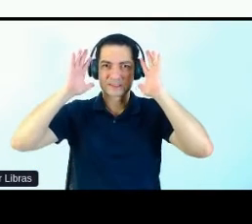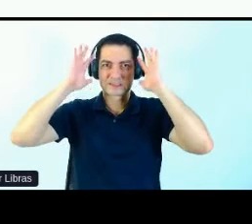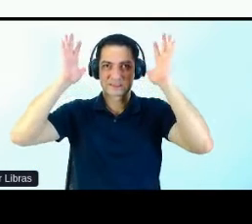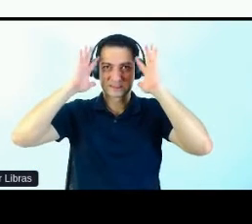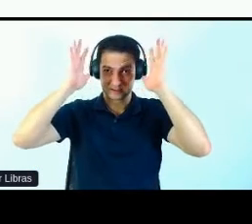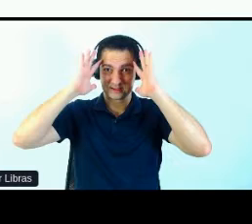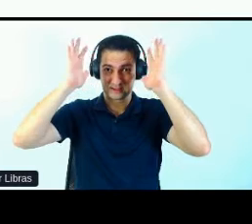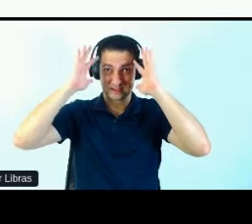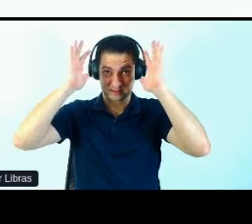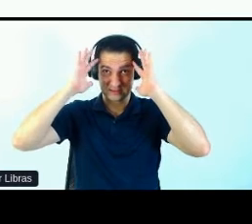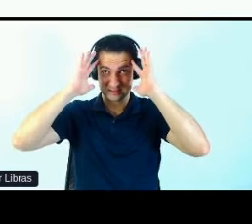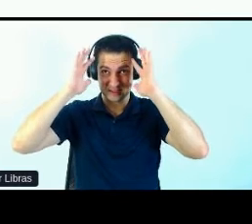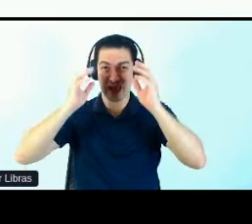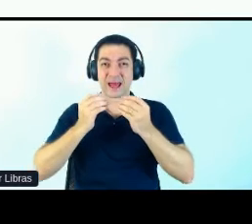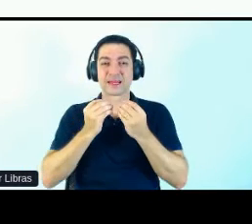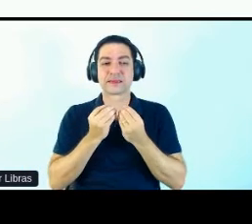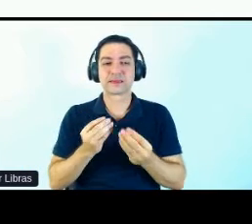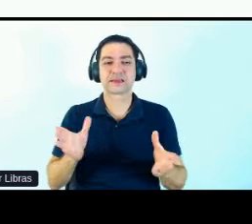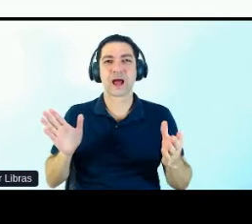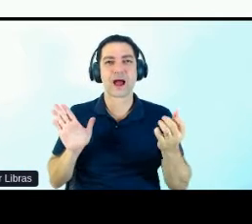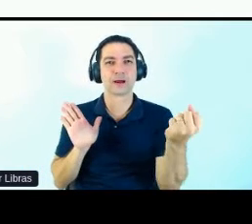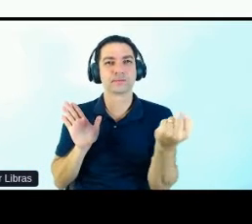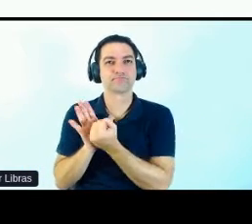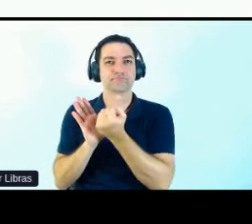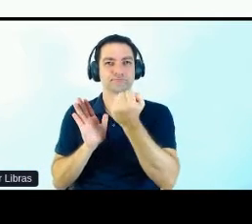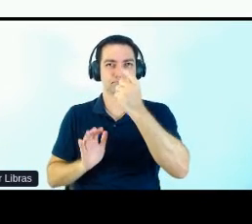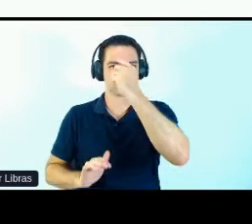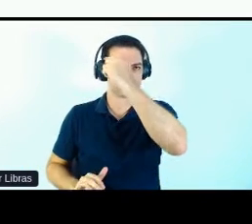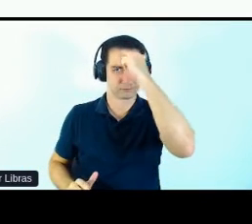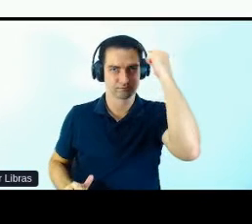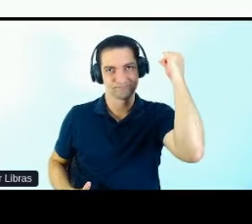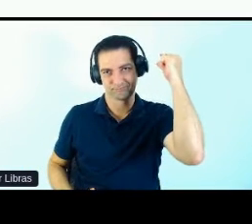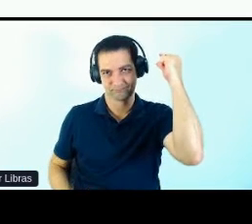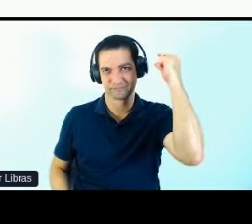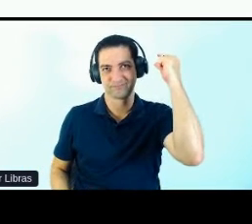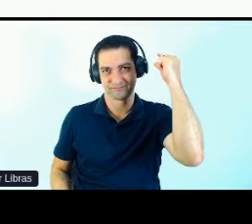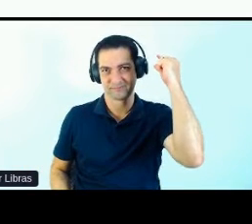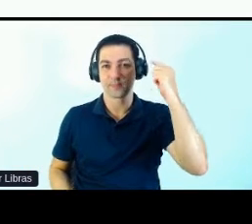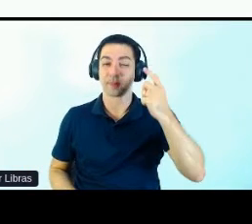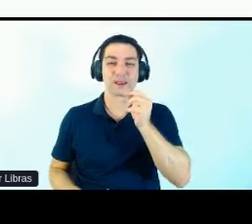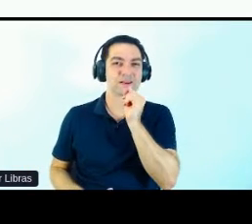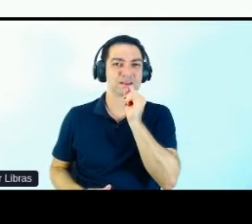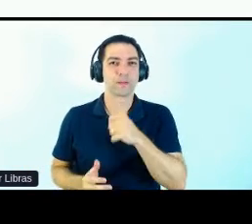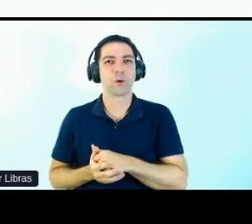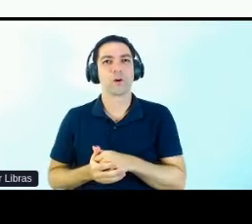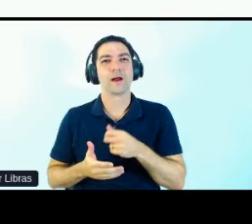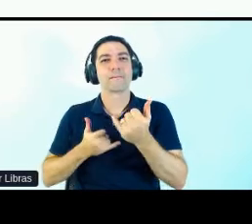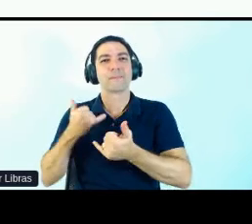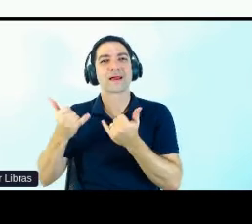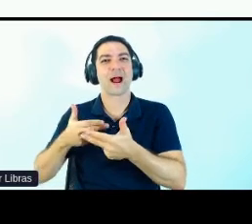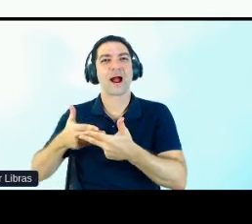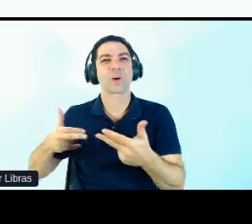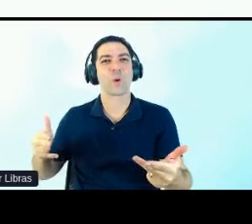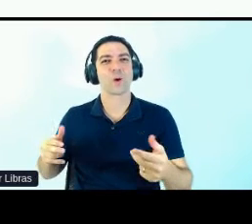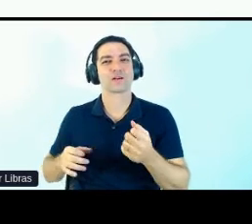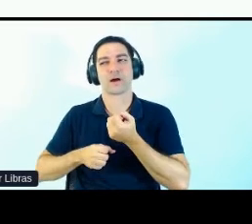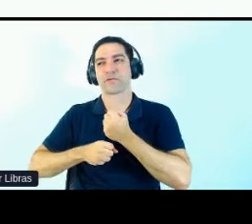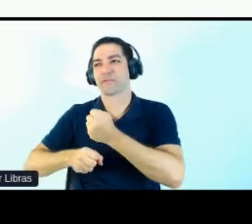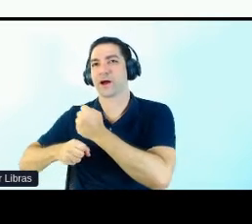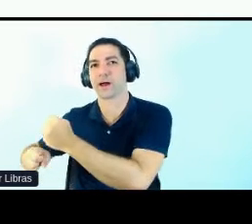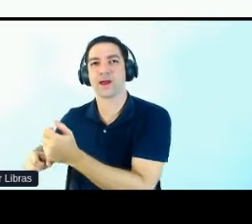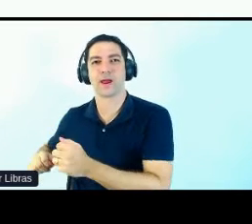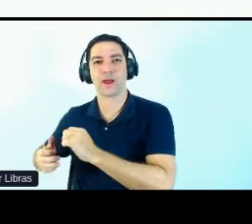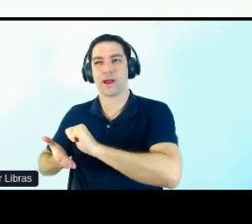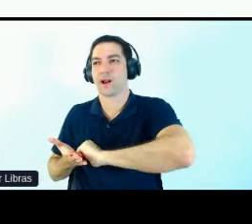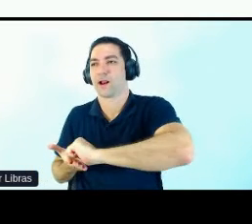com a ideia de que brincar de boneca ou coisas de casa são coisas de menina, e que brinquedos mais lógicos ou mais